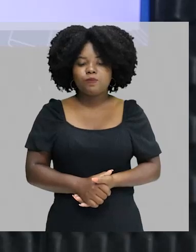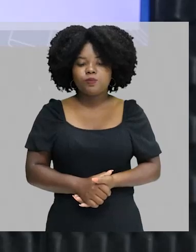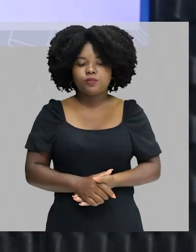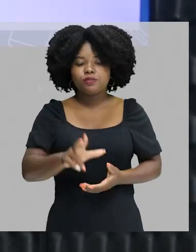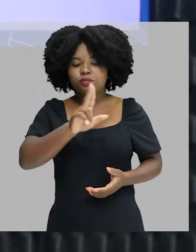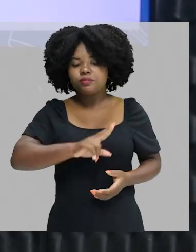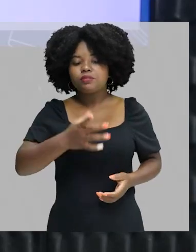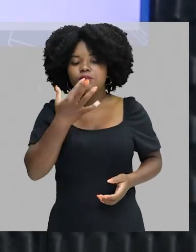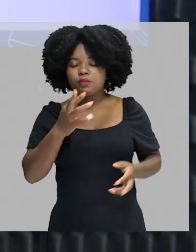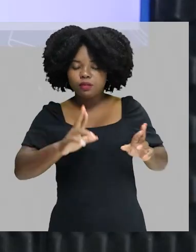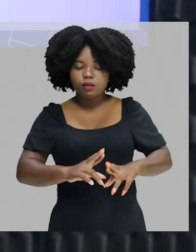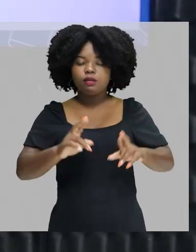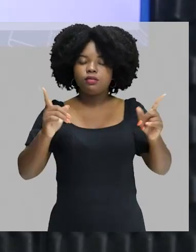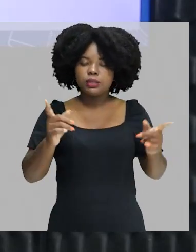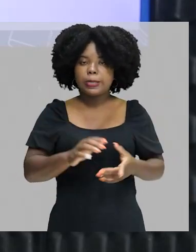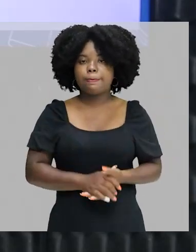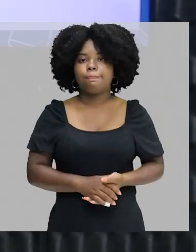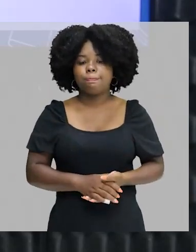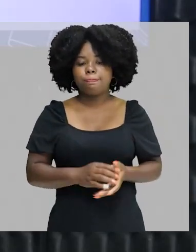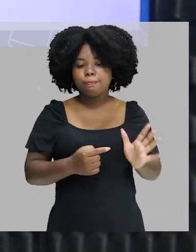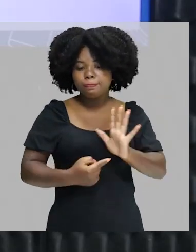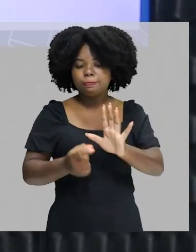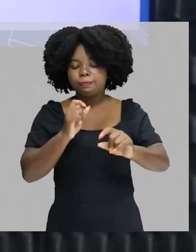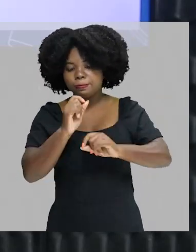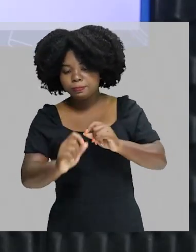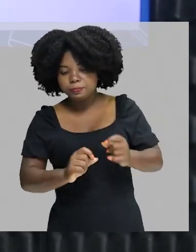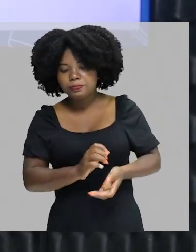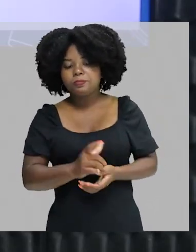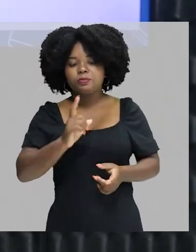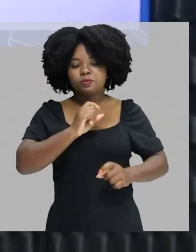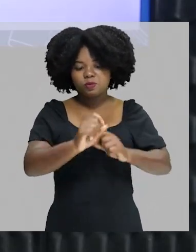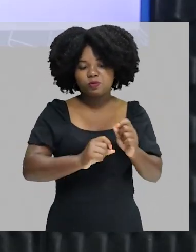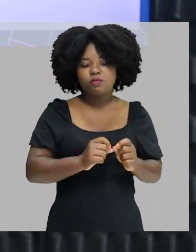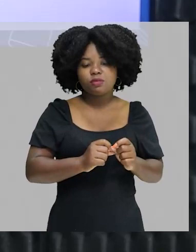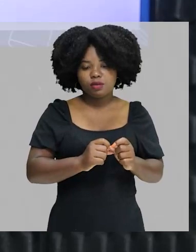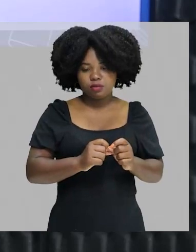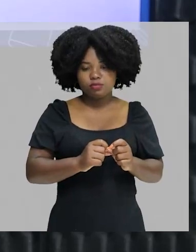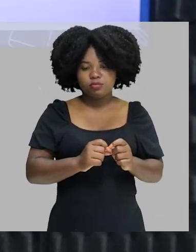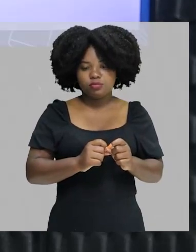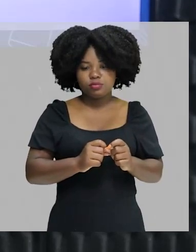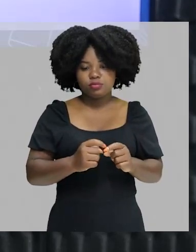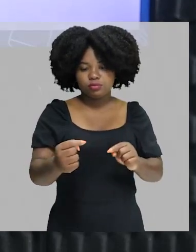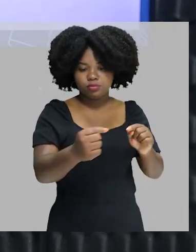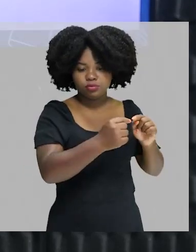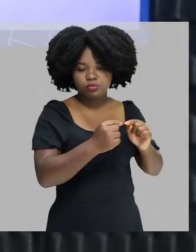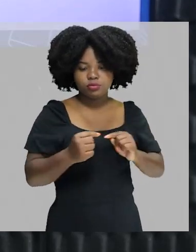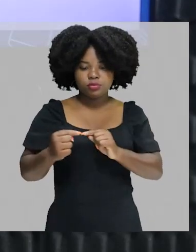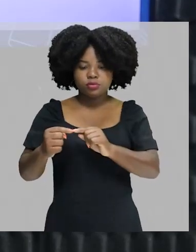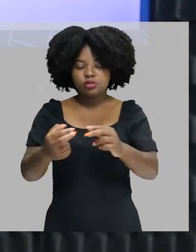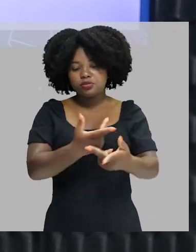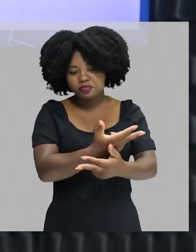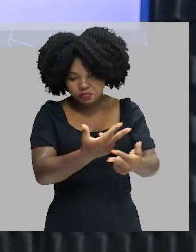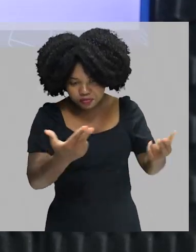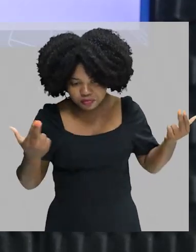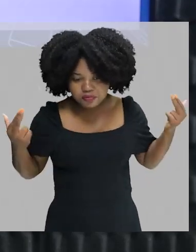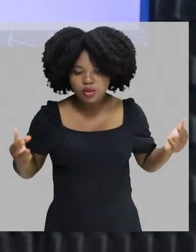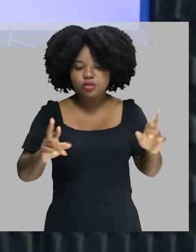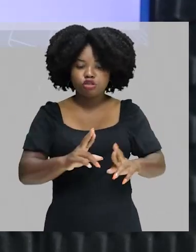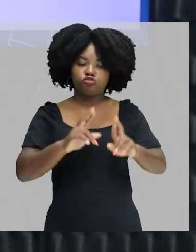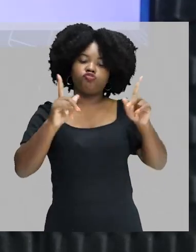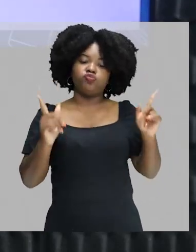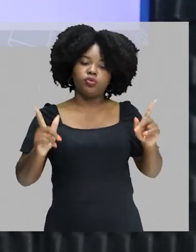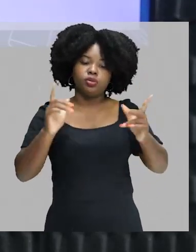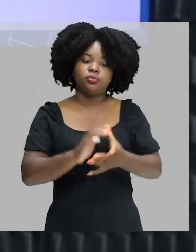utilizando cores diferentes, para indicar que nós temos aqui a combinação de vários monômeros